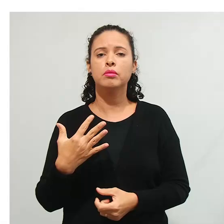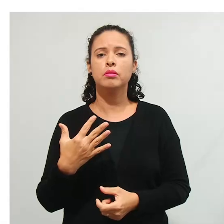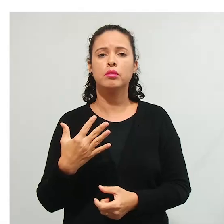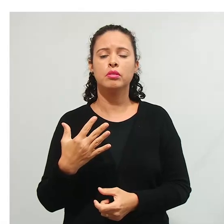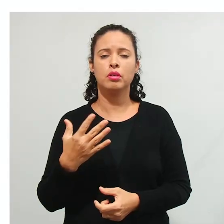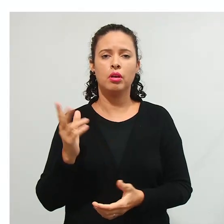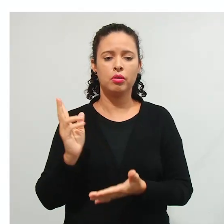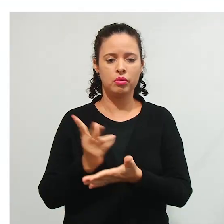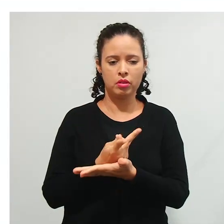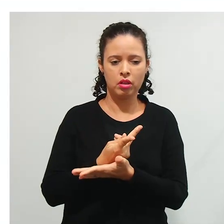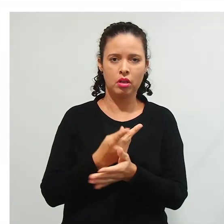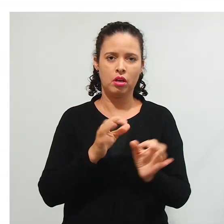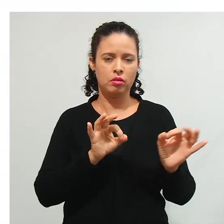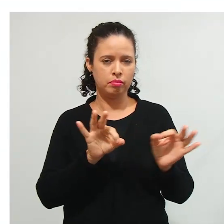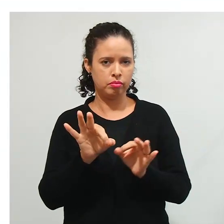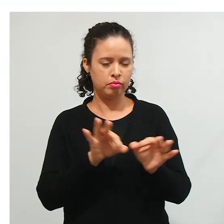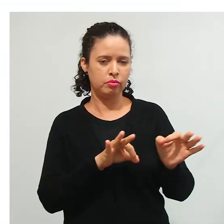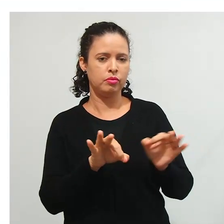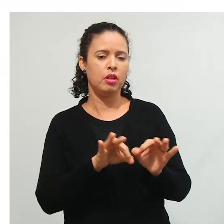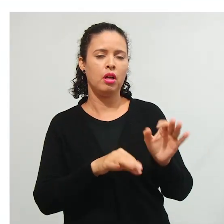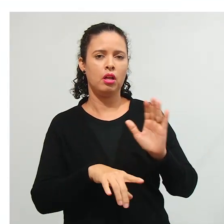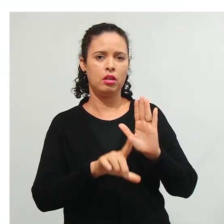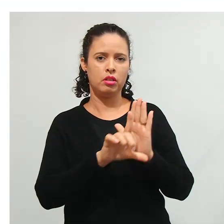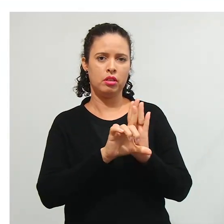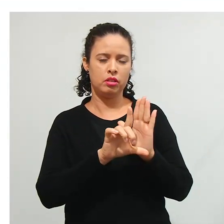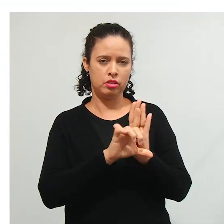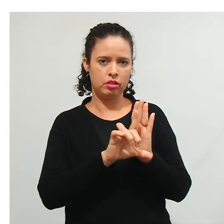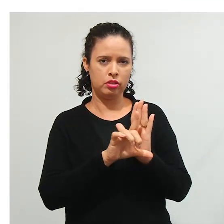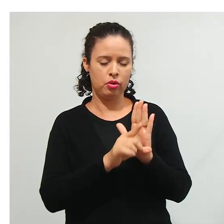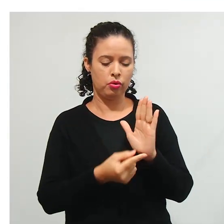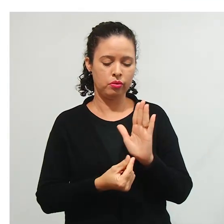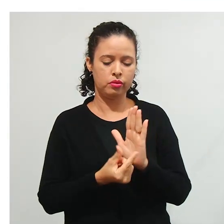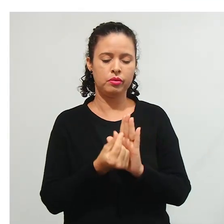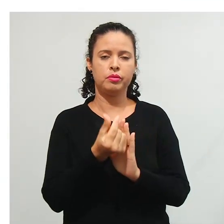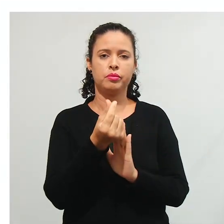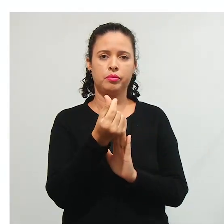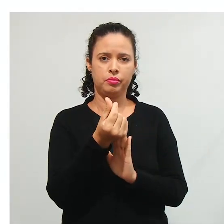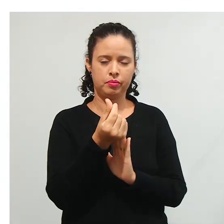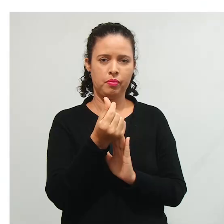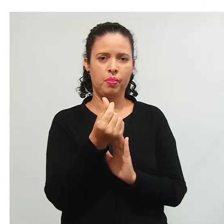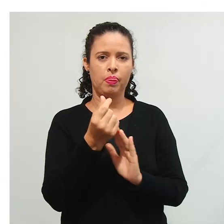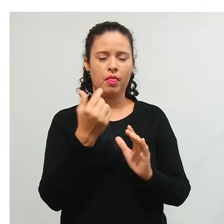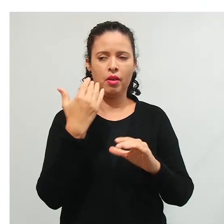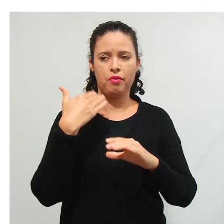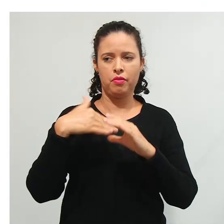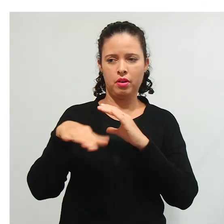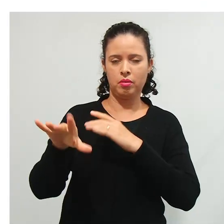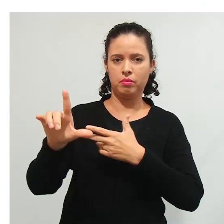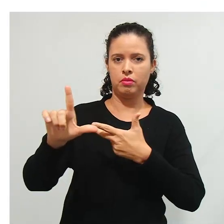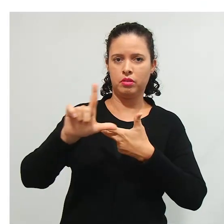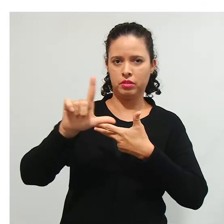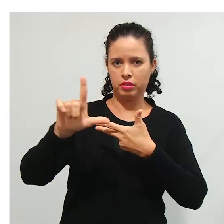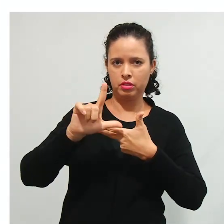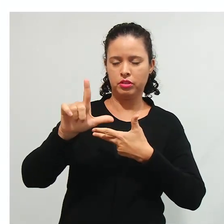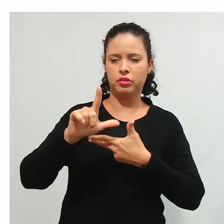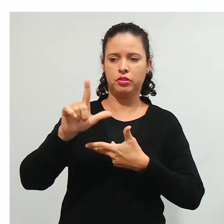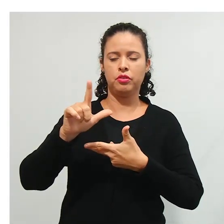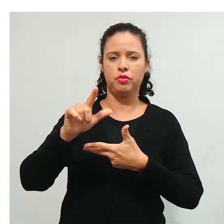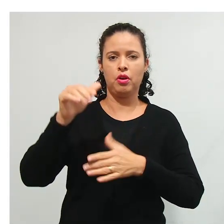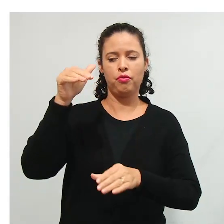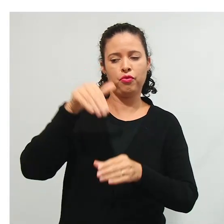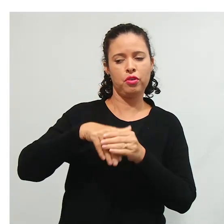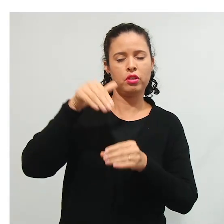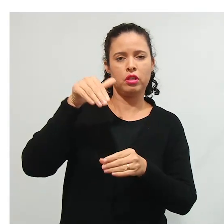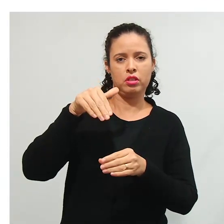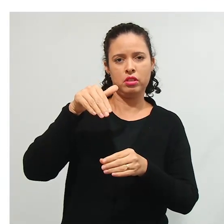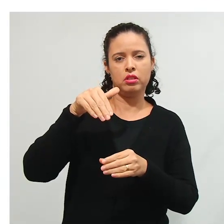se elabora a lei orçamentária. Elabora, vai para o legislativo para votação, ela é